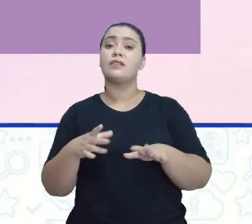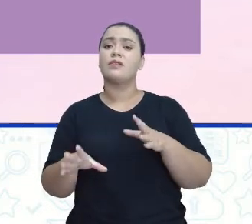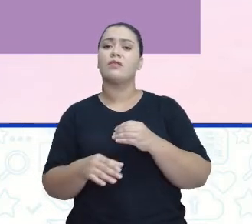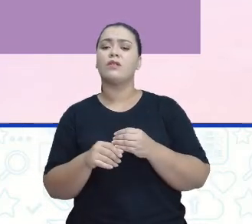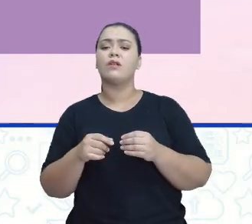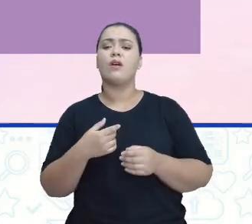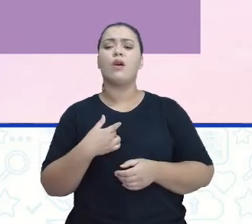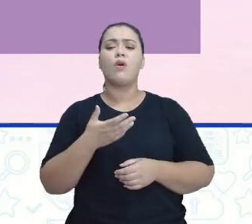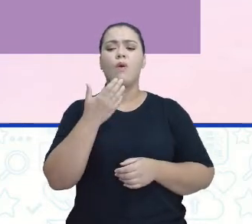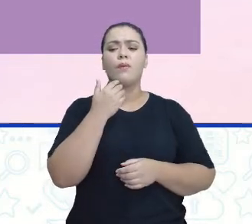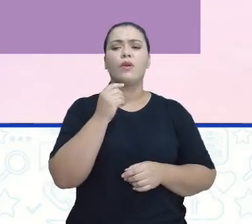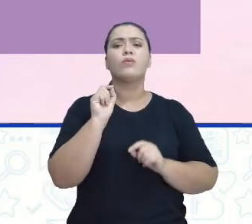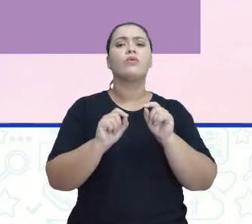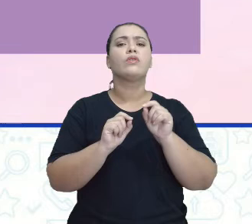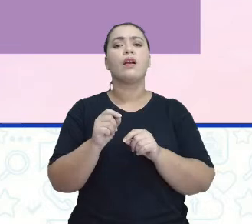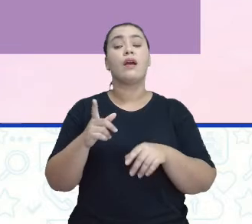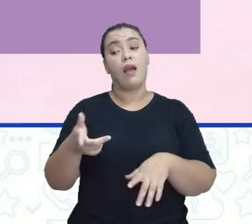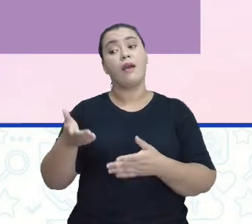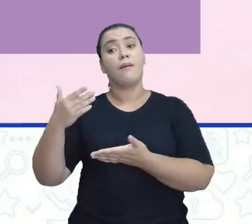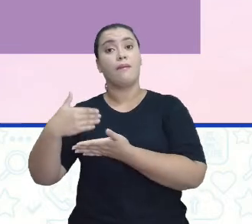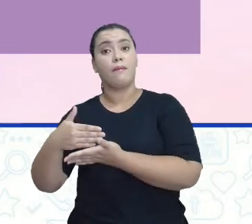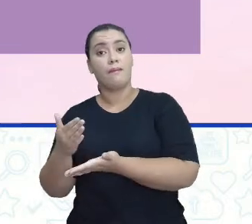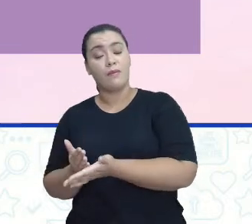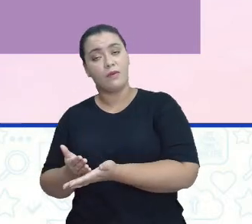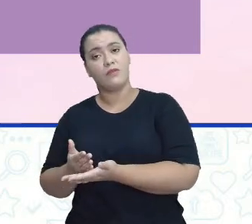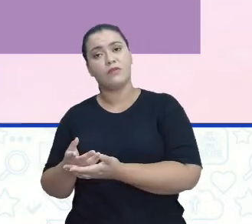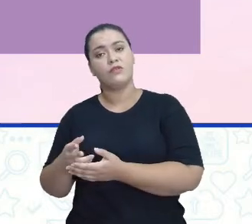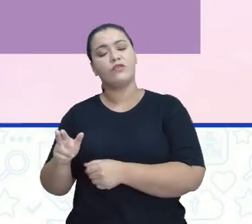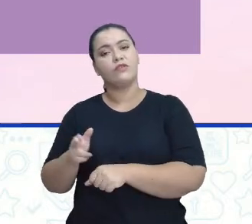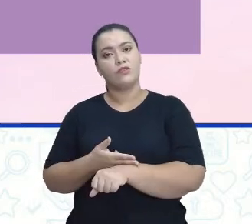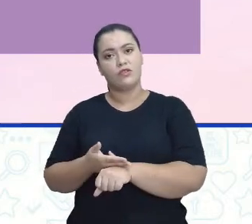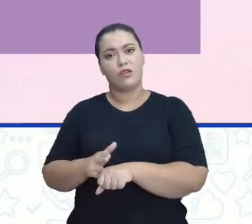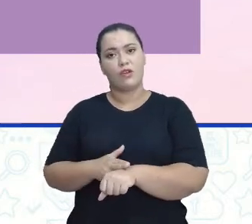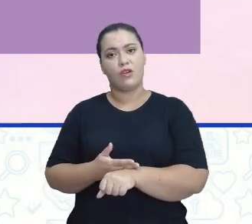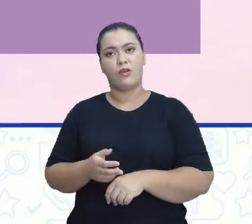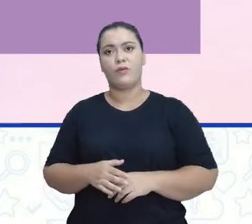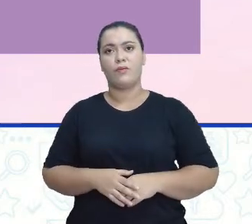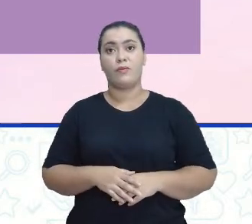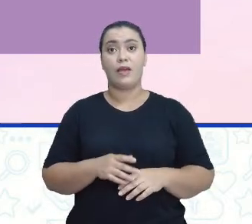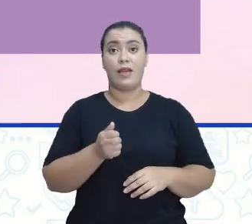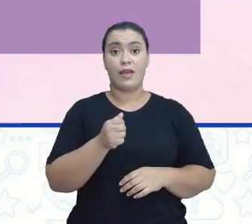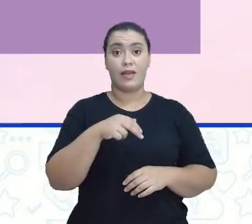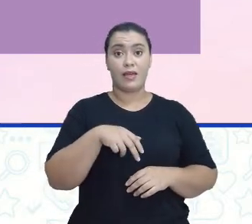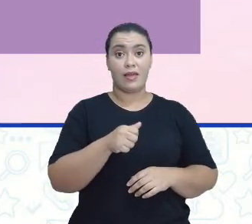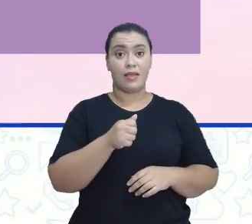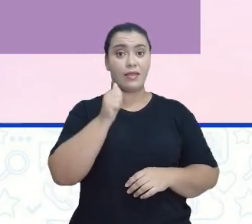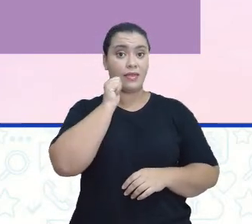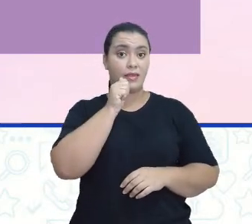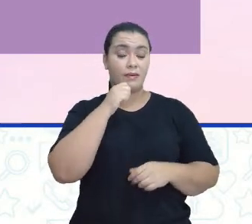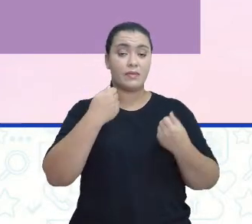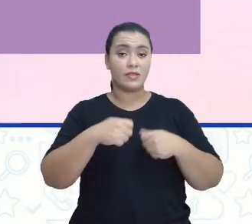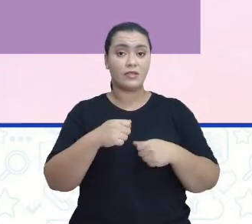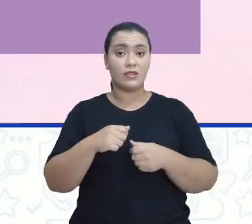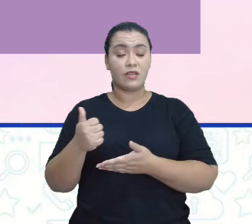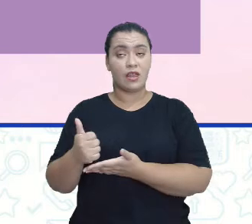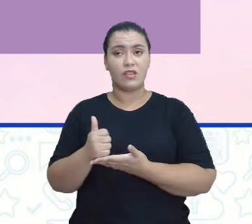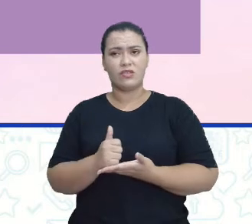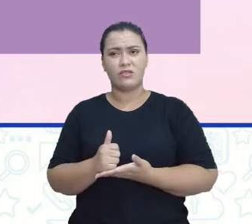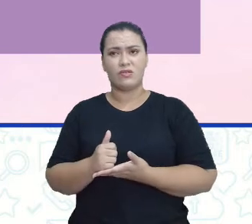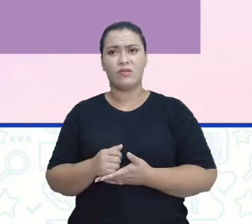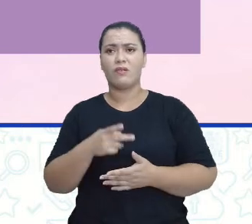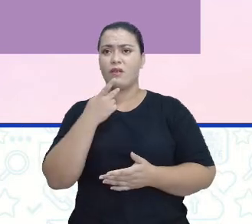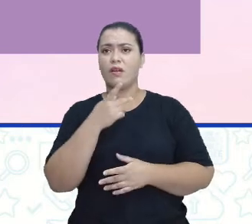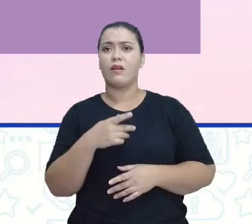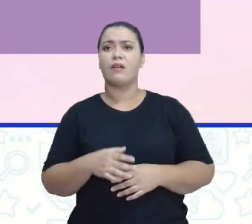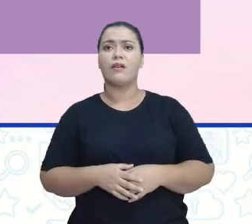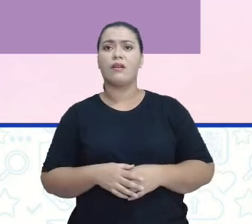comi o quê? Bolo de chocolate. Tá? Ana precisou de ajuda. Então, ó, Ana